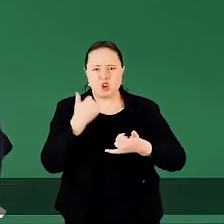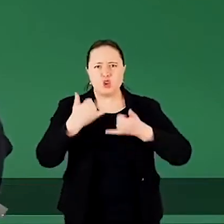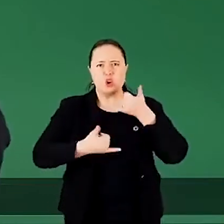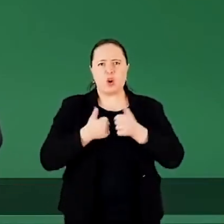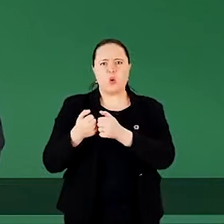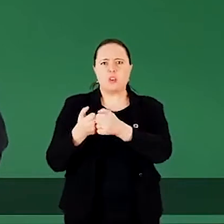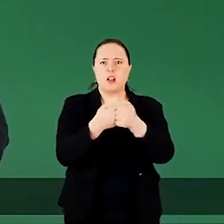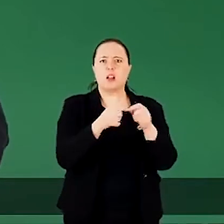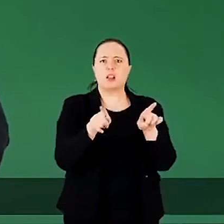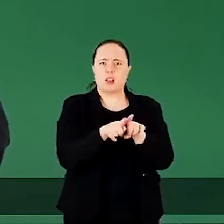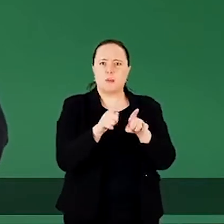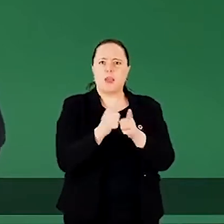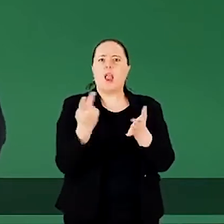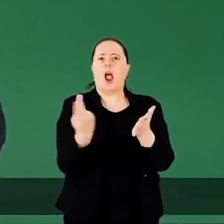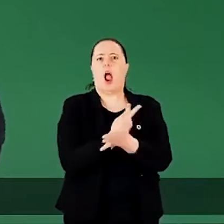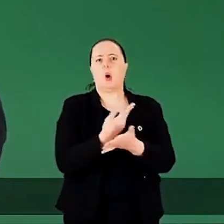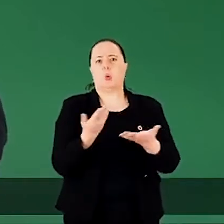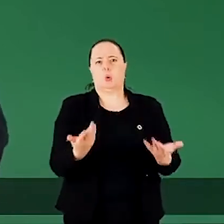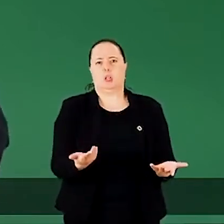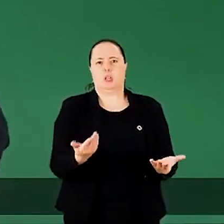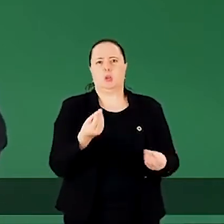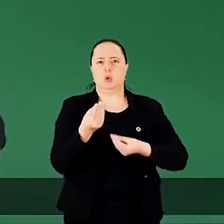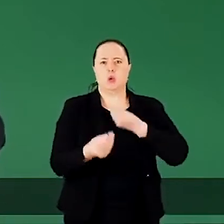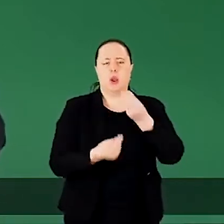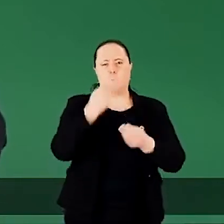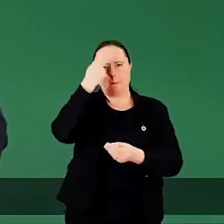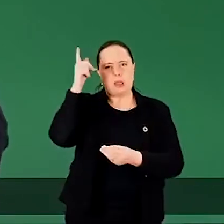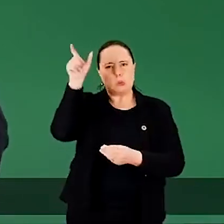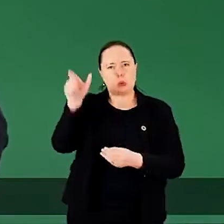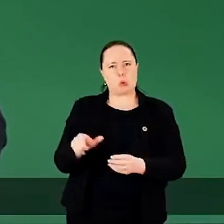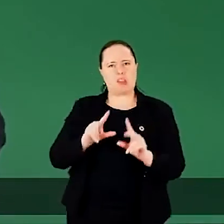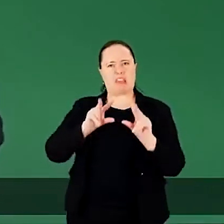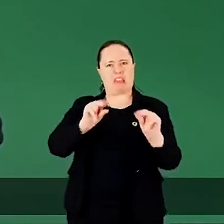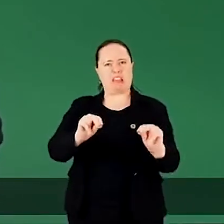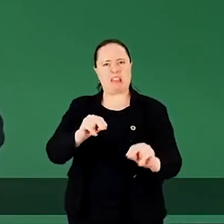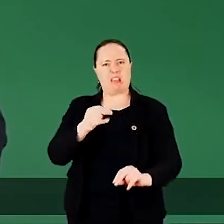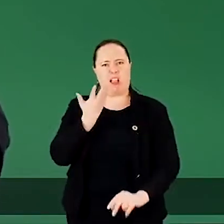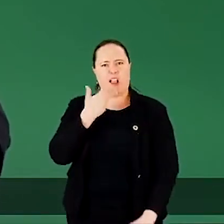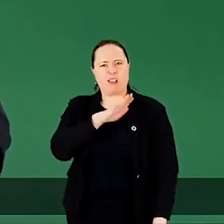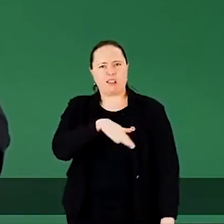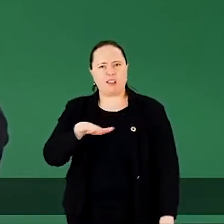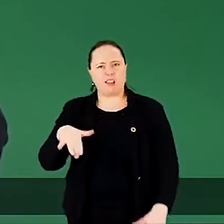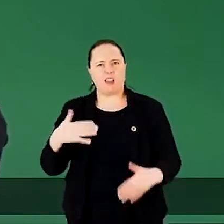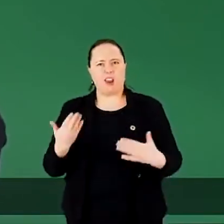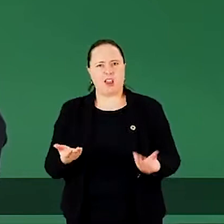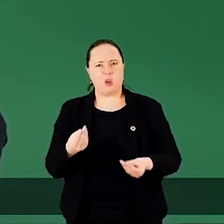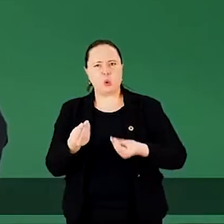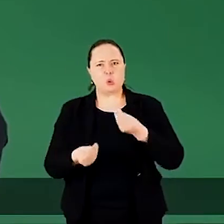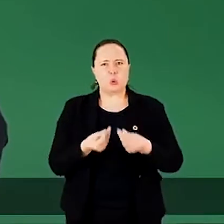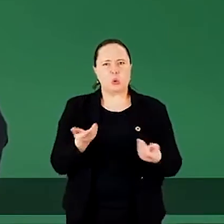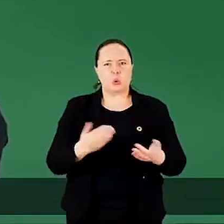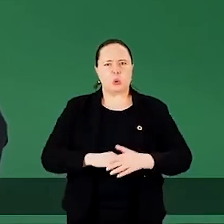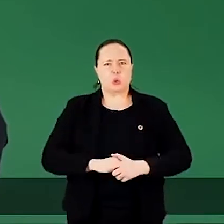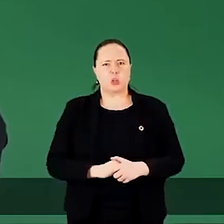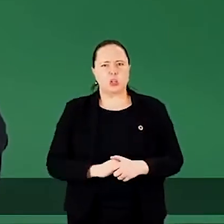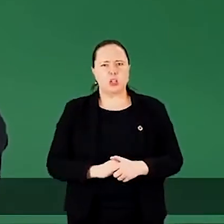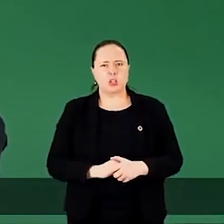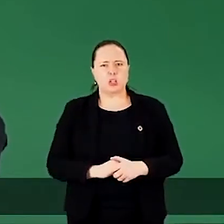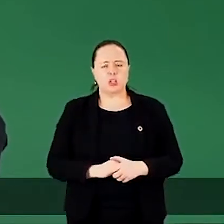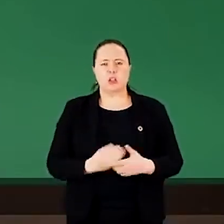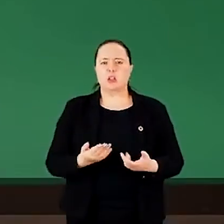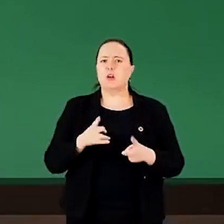em joguinhos de celular e computador, esses criminosos entram para seduzir nossas